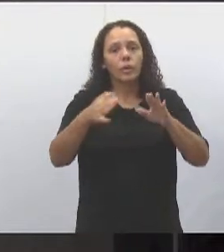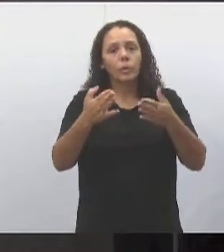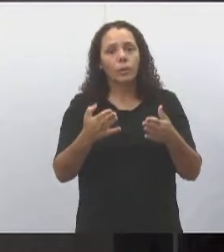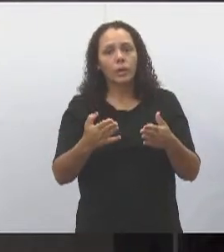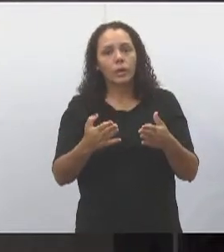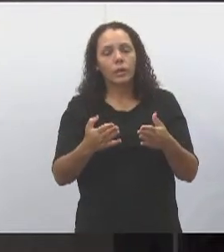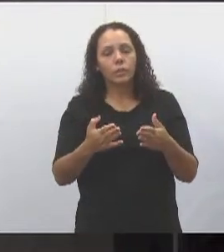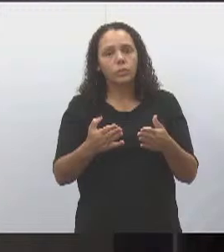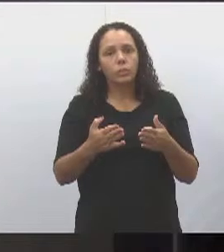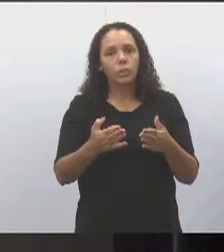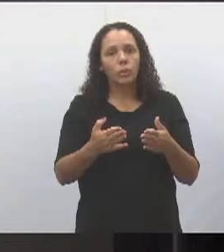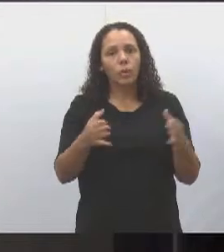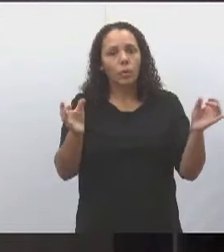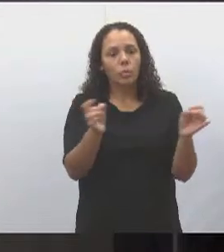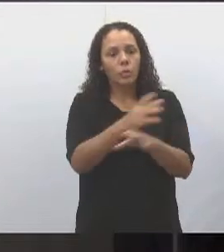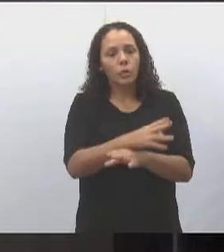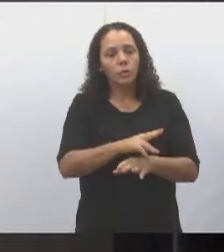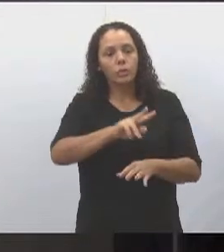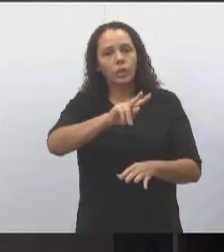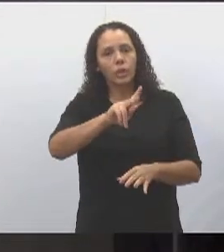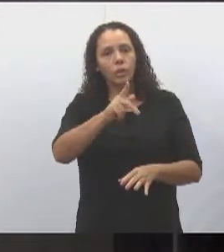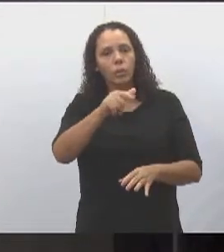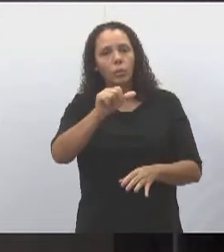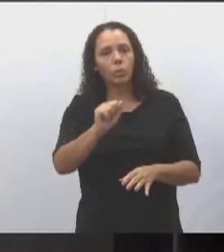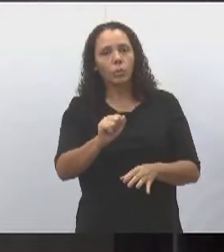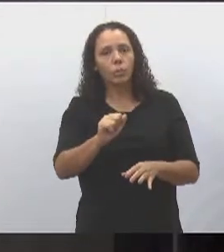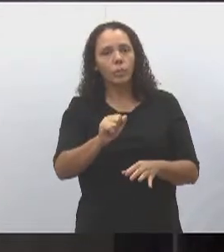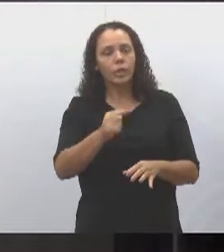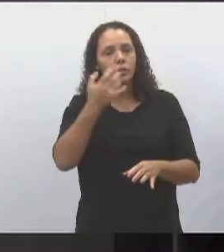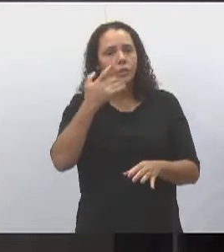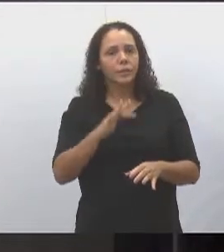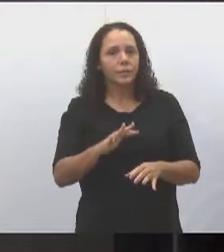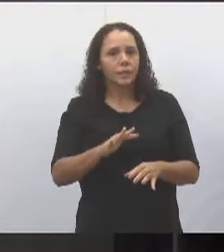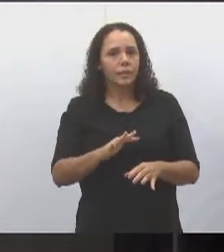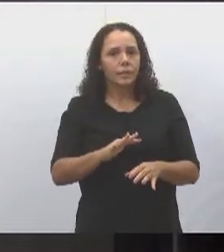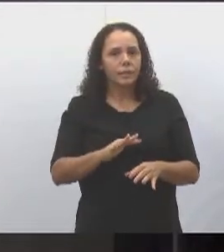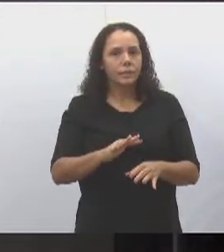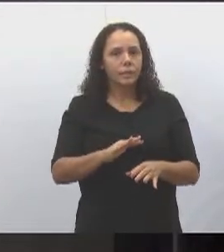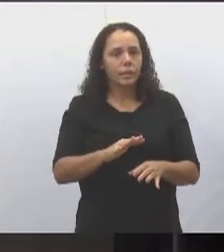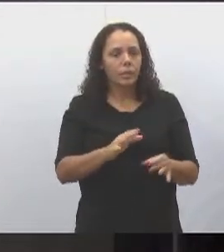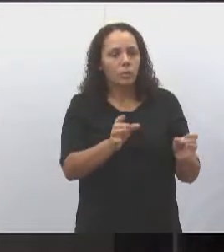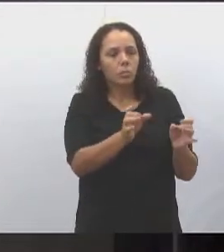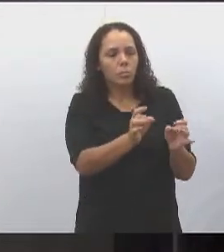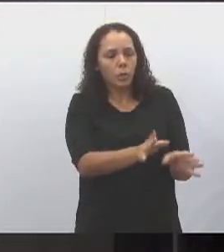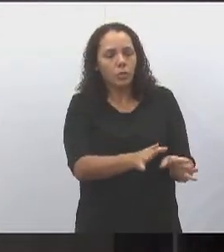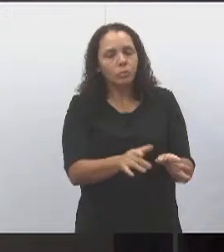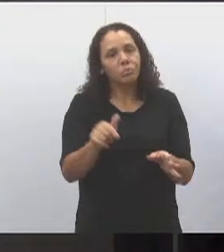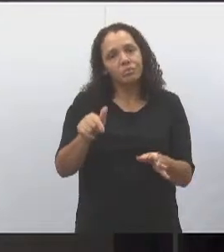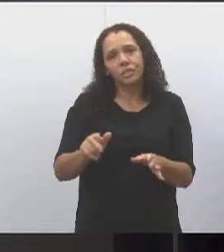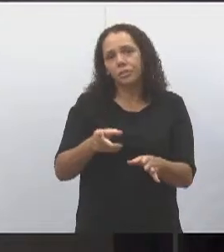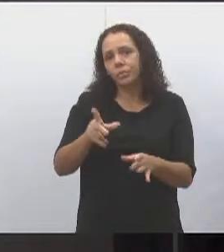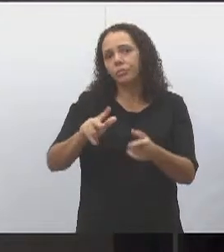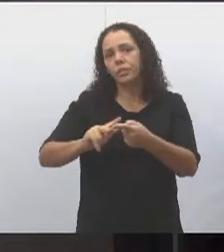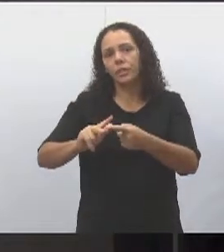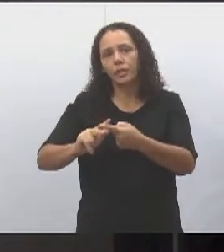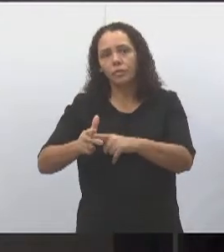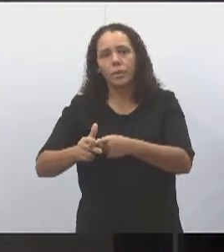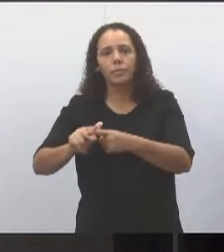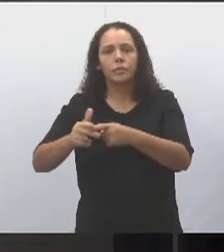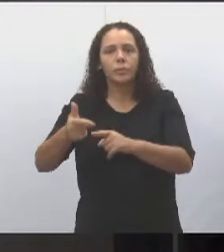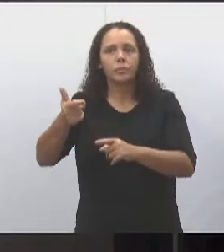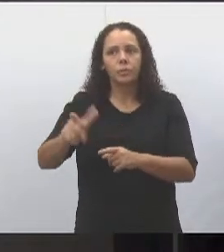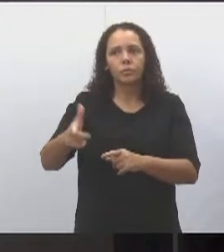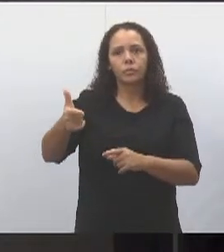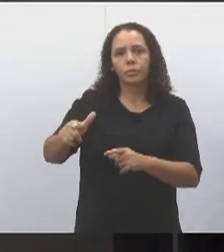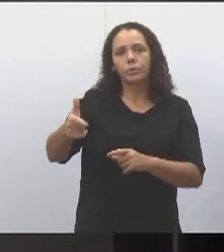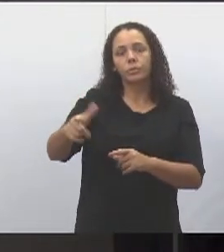a UPA infantil para o doutor Thelma, ela passa por reforma. Não sei que tanto tem de reforma naquele lugar. Dentro desse orçamento para